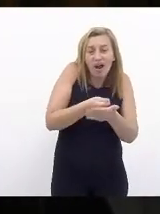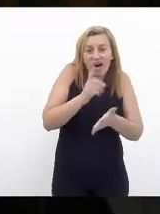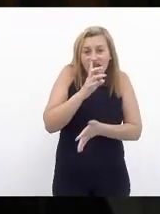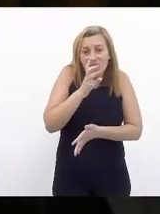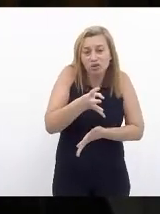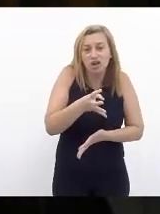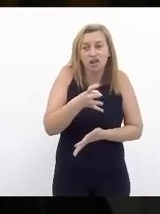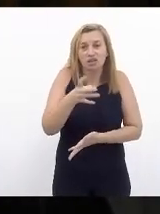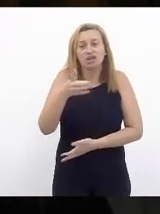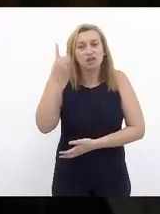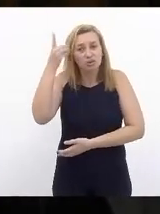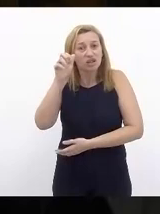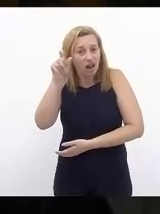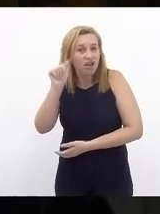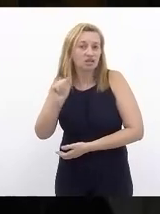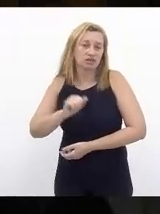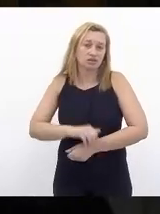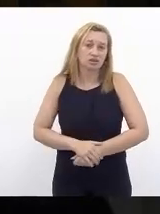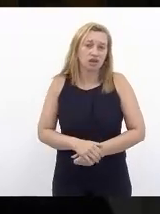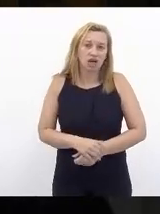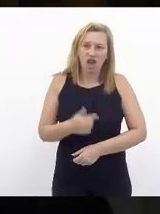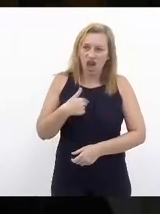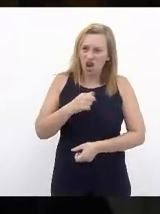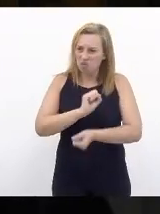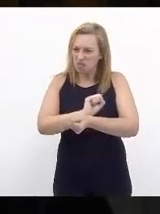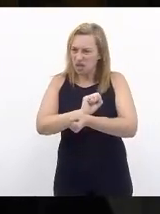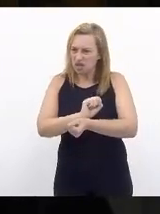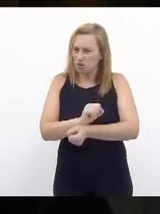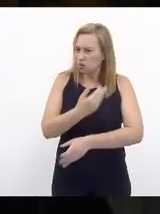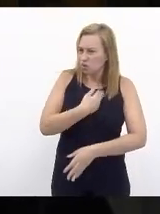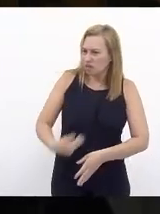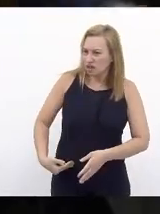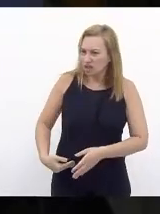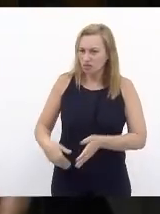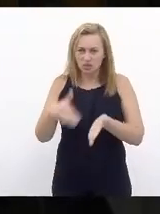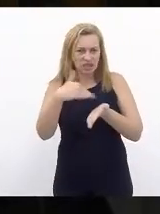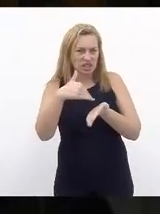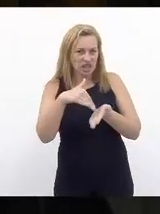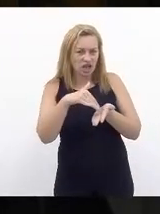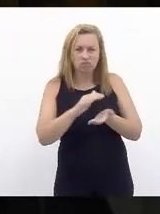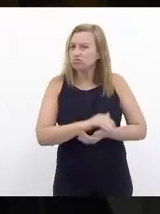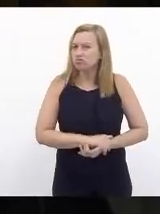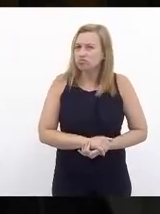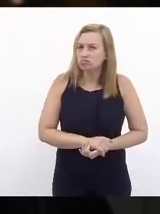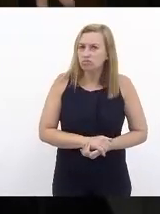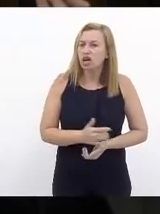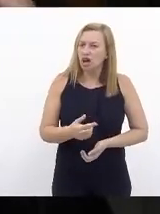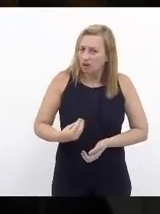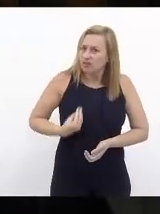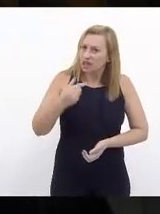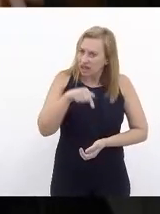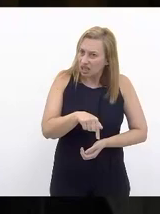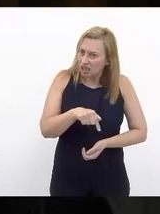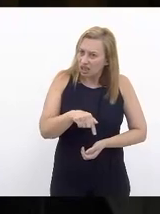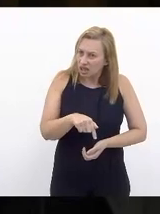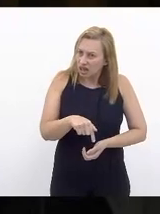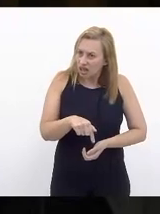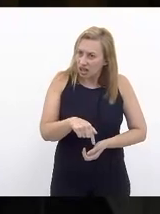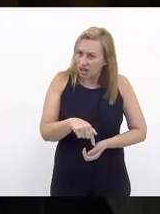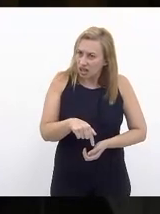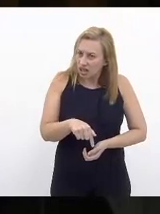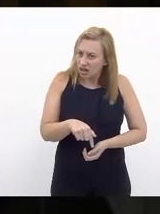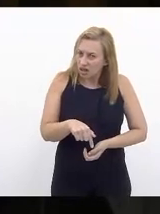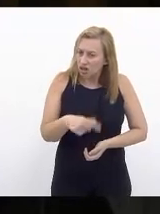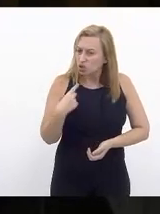denunciar, deputada Lana. Eu não tenho rabo preso com o governador, com o secretário. Eu estou aqui chancelado e tutelado